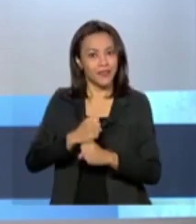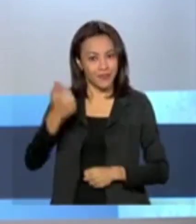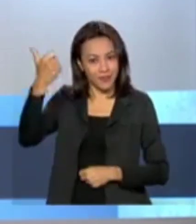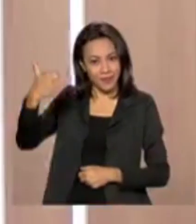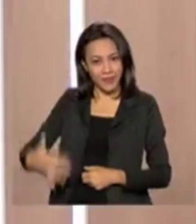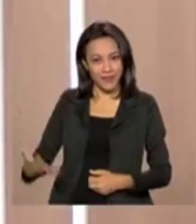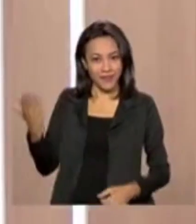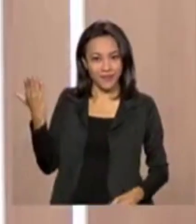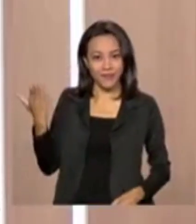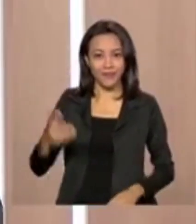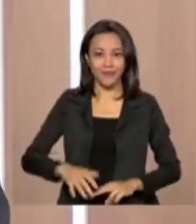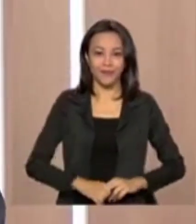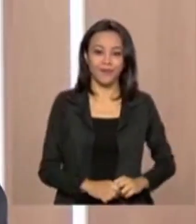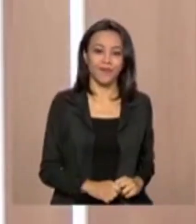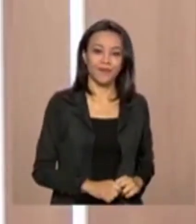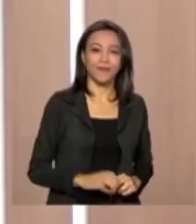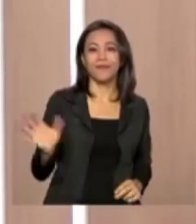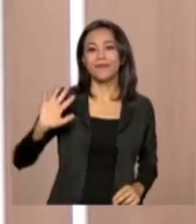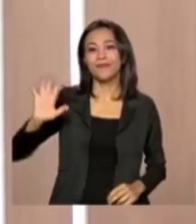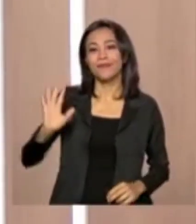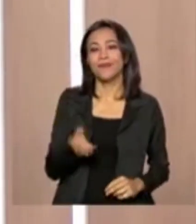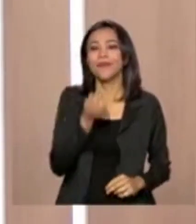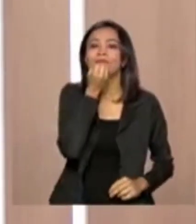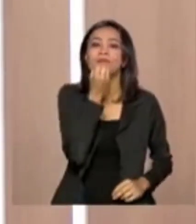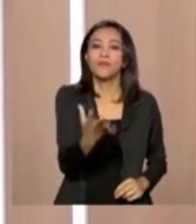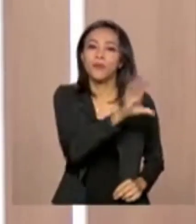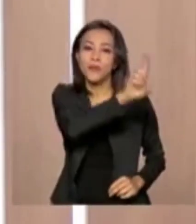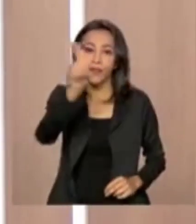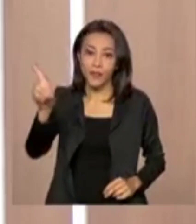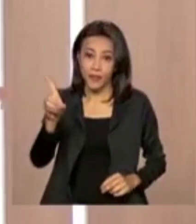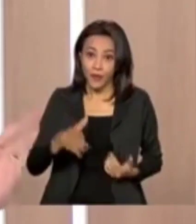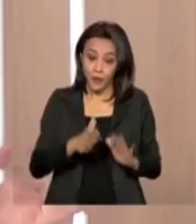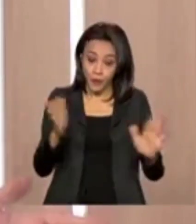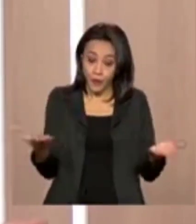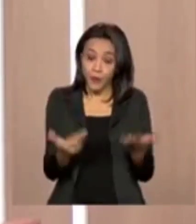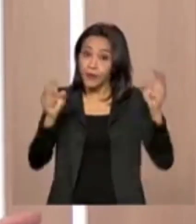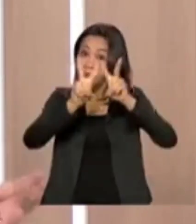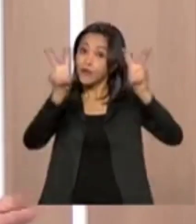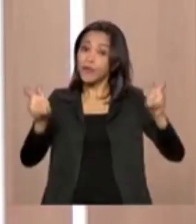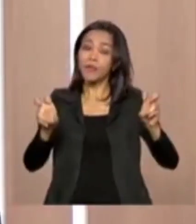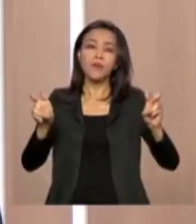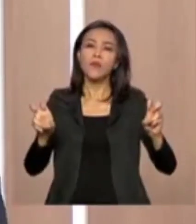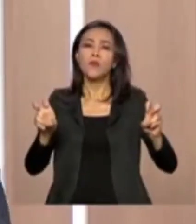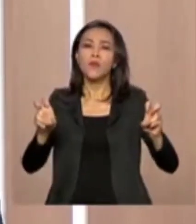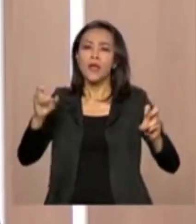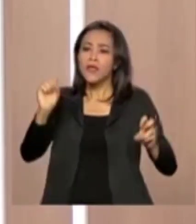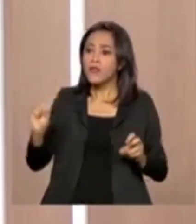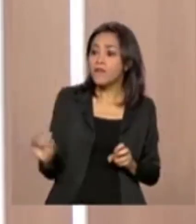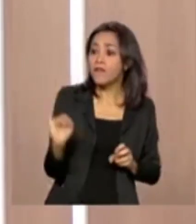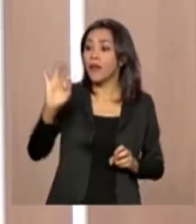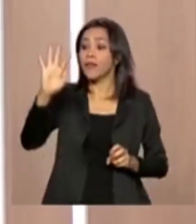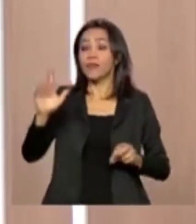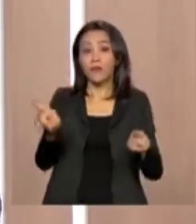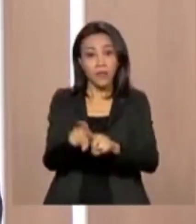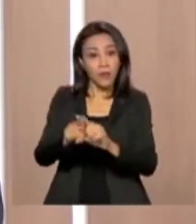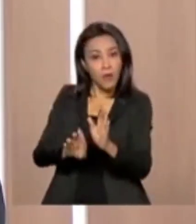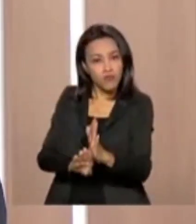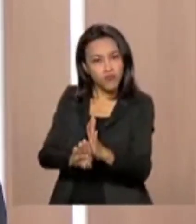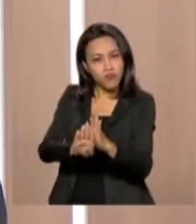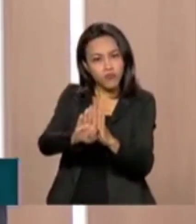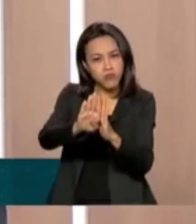Caldas. Olá, bom dia a todos. O nosso tema de hoje é a expectativa de inflação e de crescimento econômico